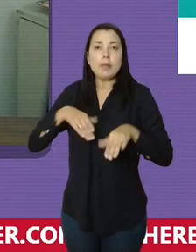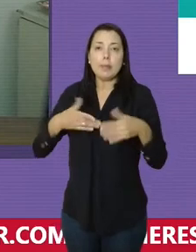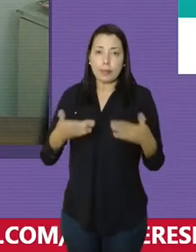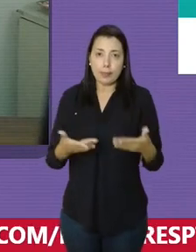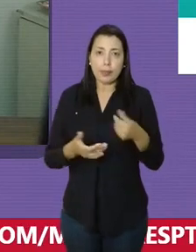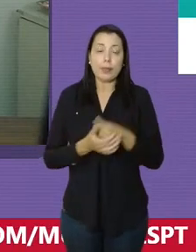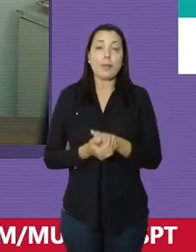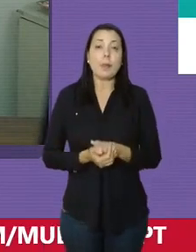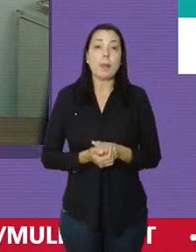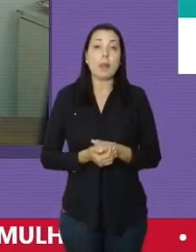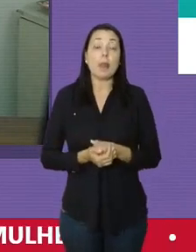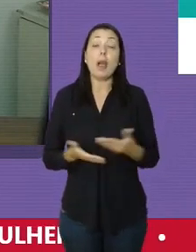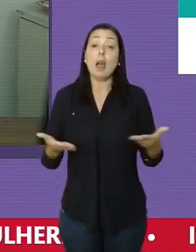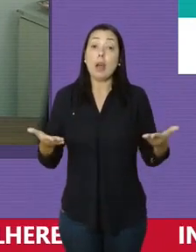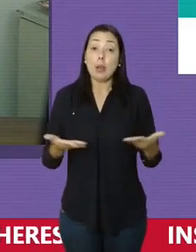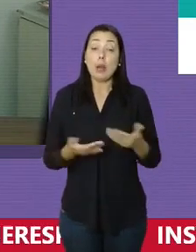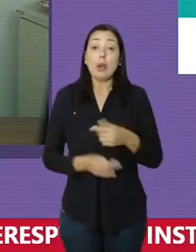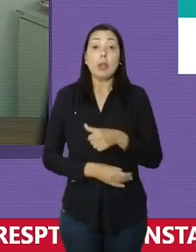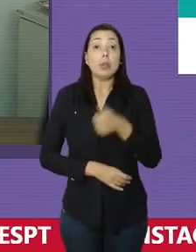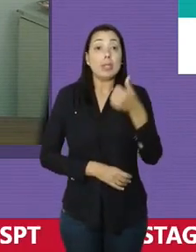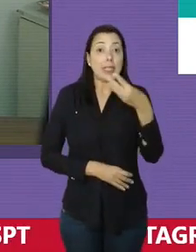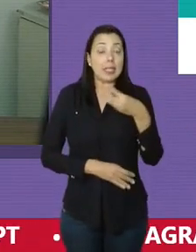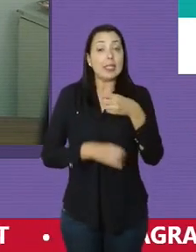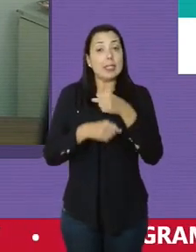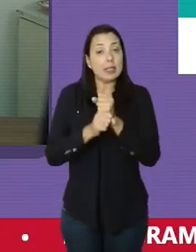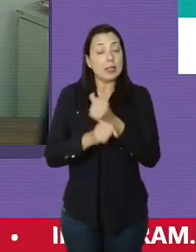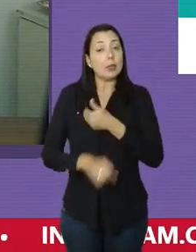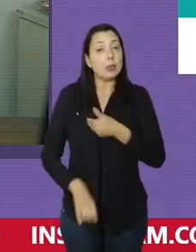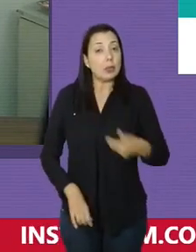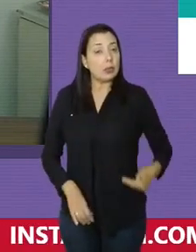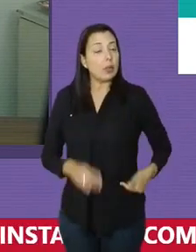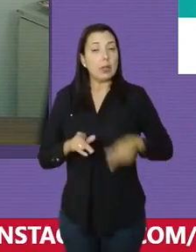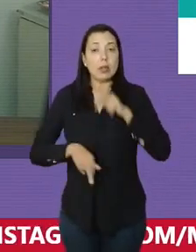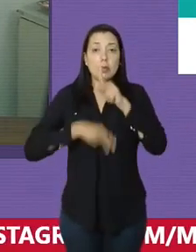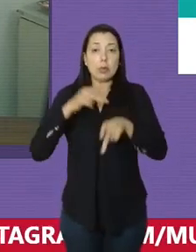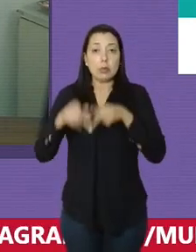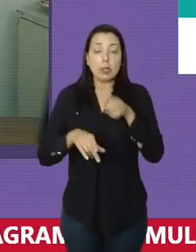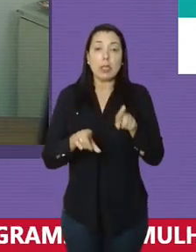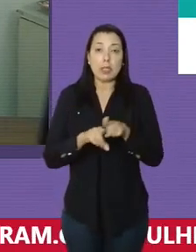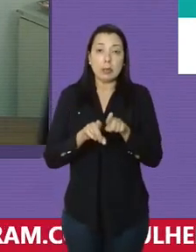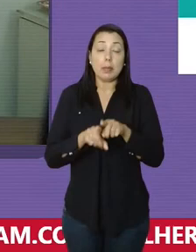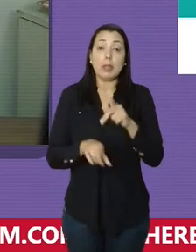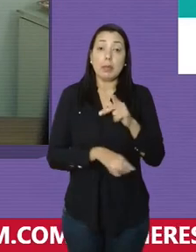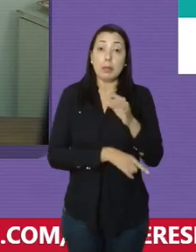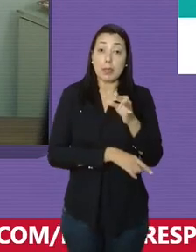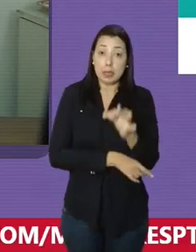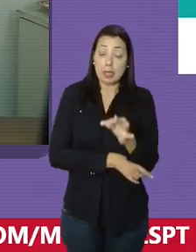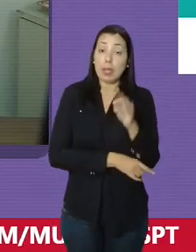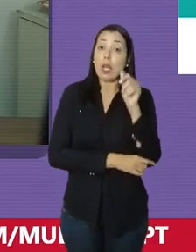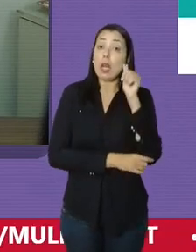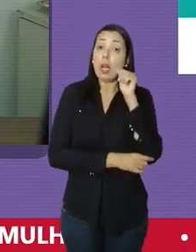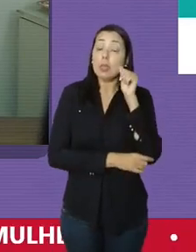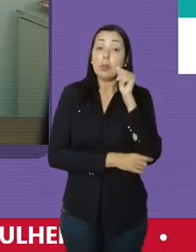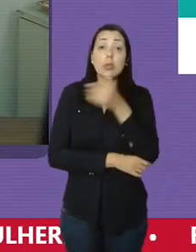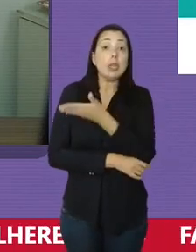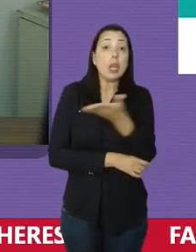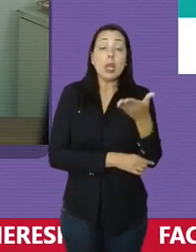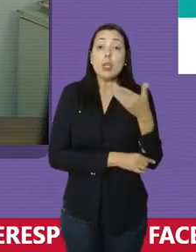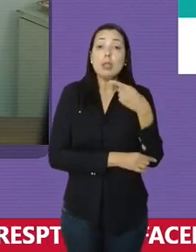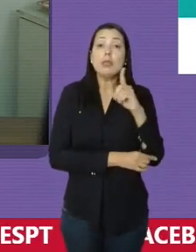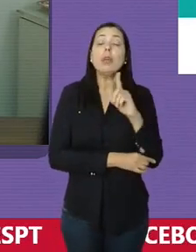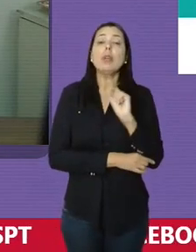sexualidade. Durante os 13 anos de governo popular e inclusivo do PT, as mulheres